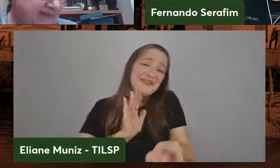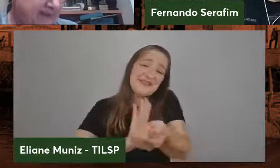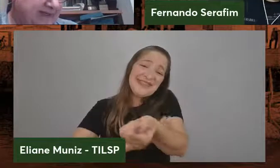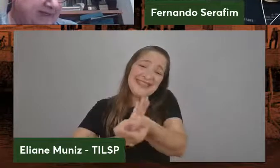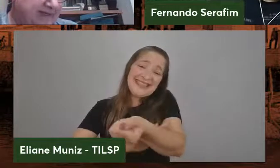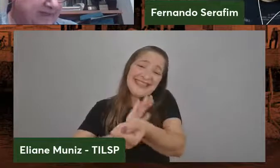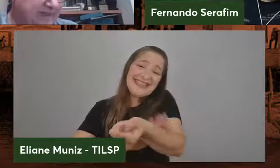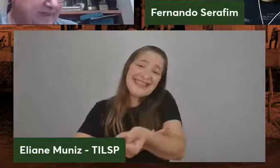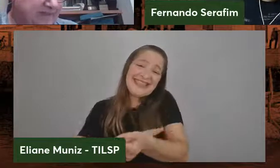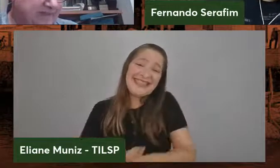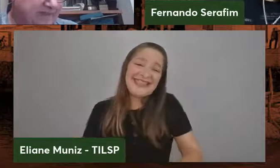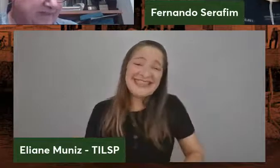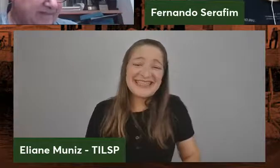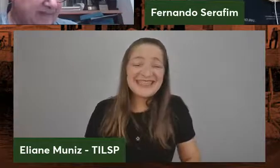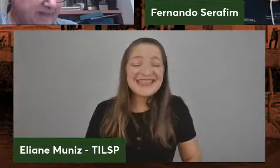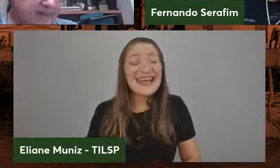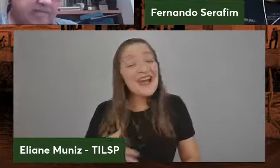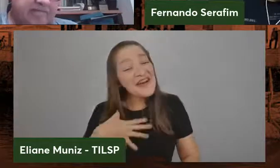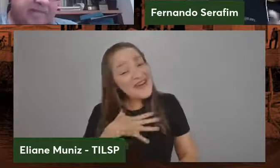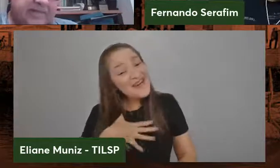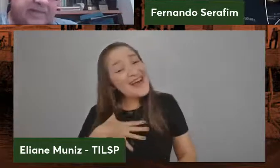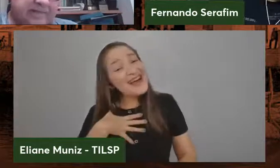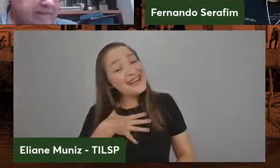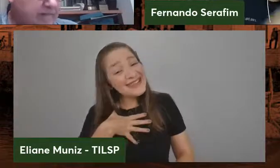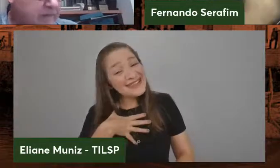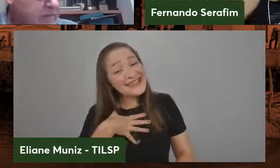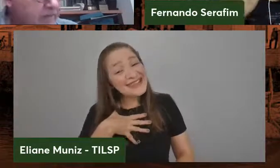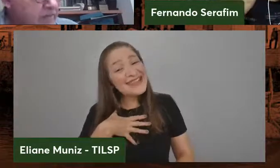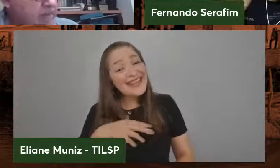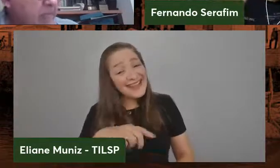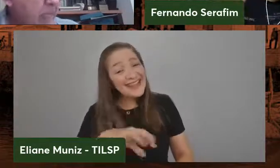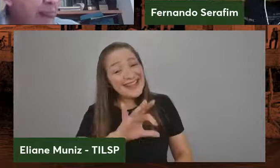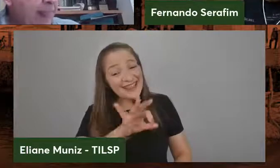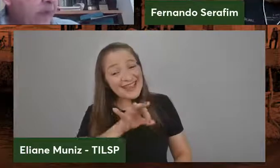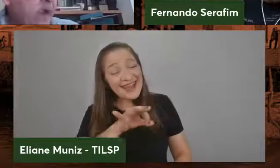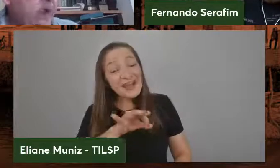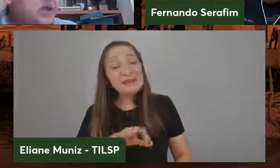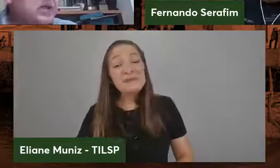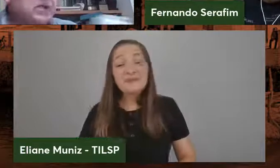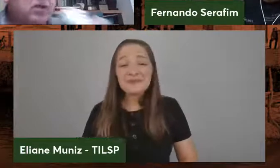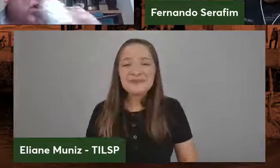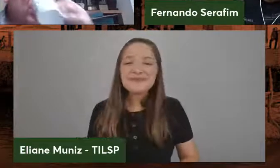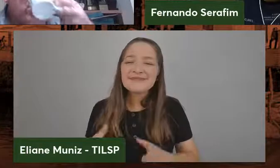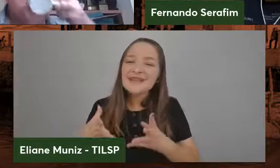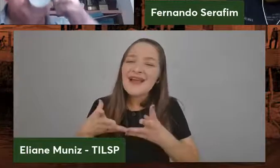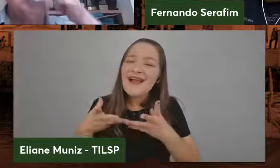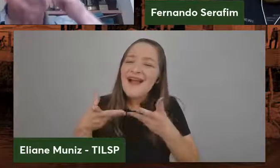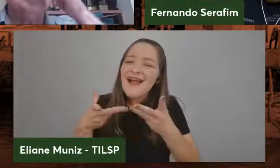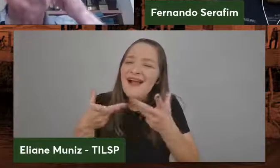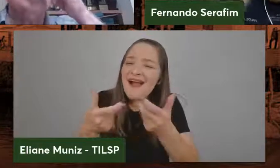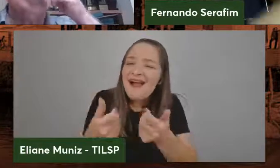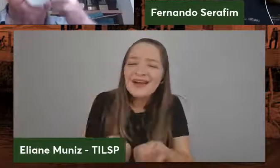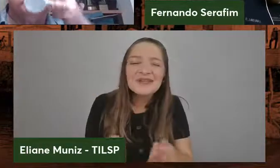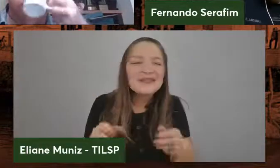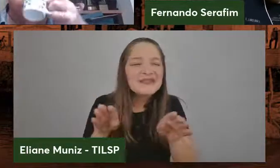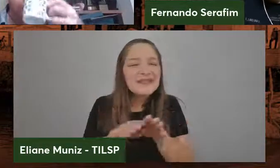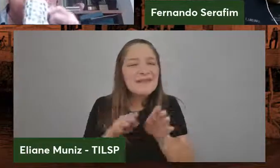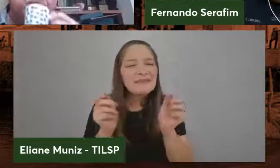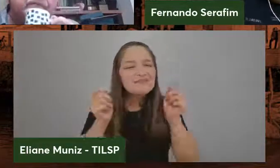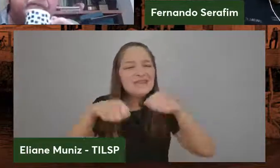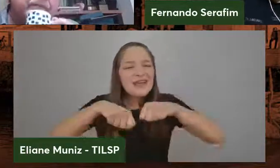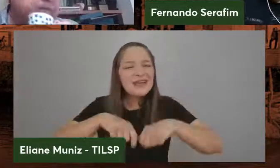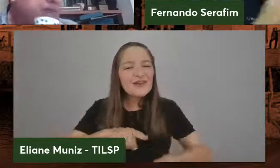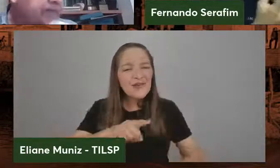É um deleite, né? E, poxa, que não só maravilhoso, mas que necessário, né, você fazer